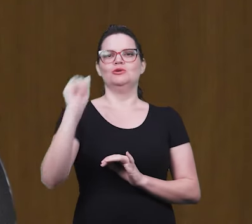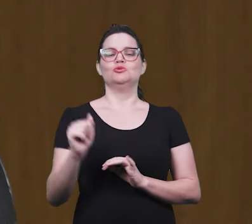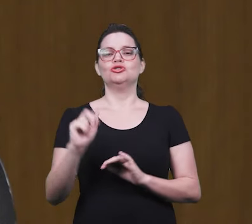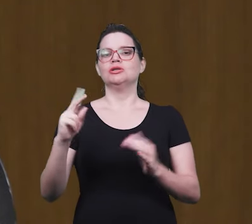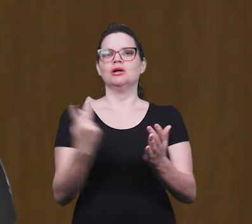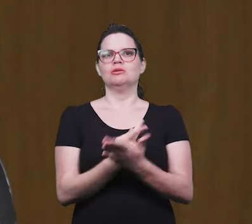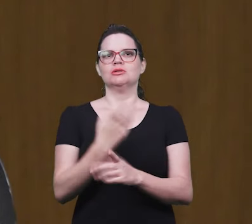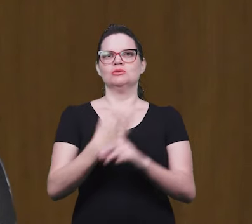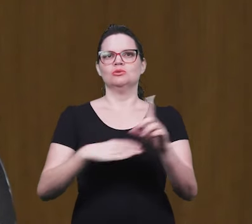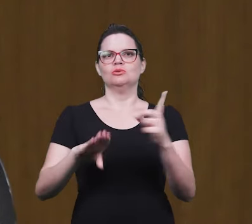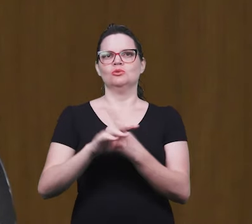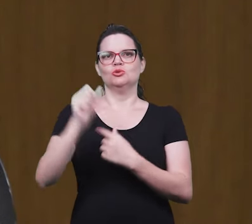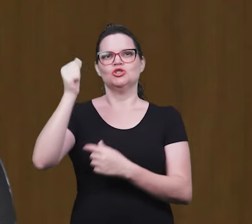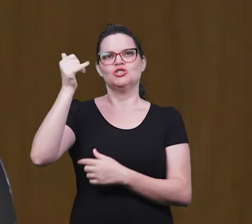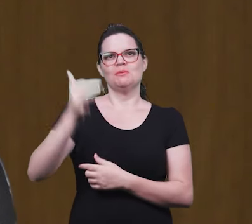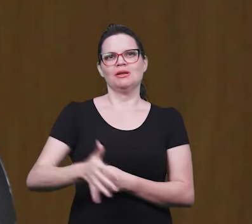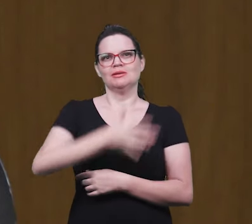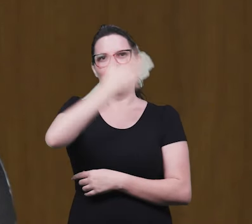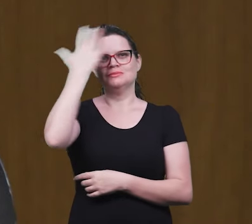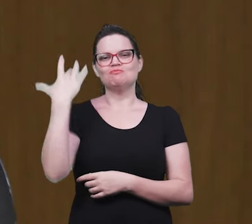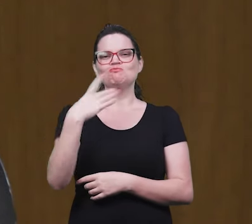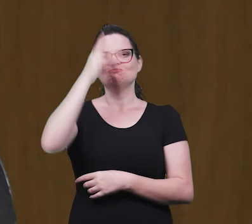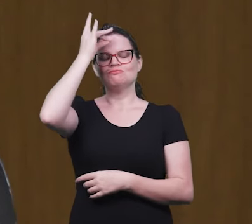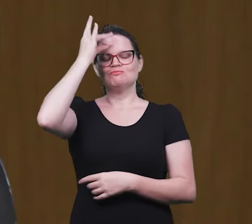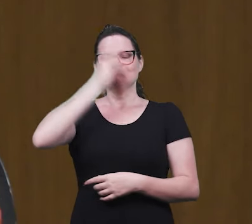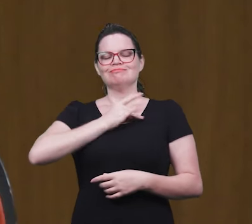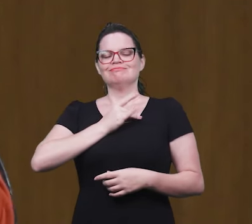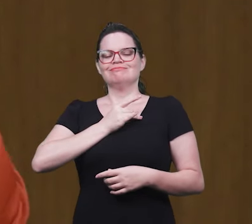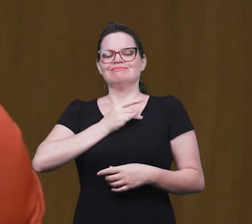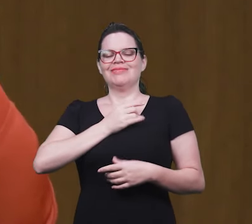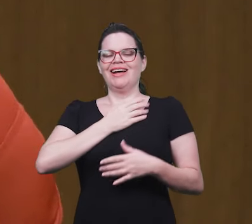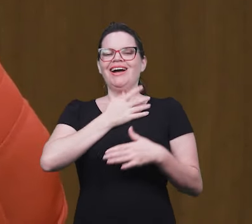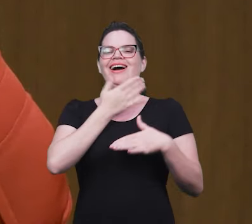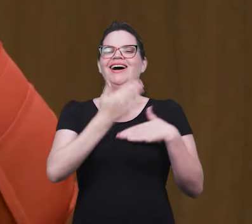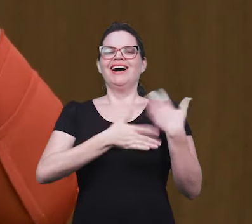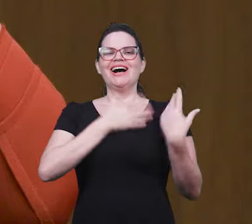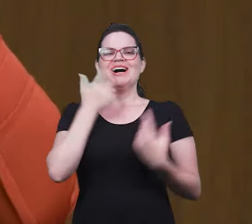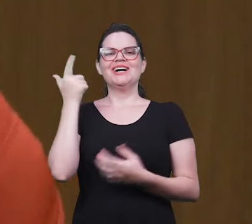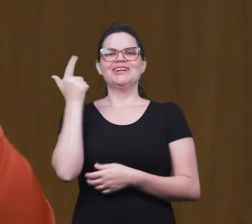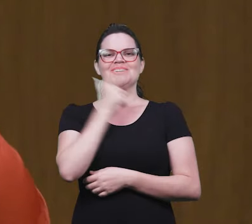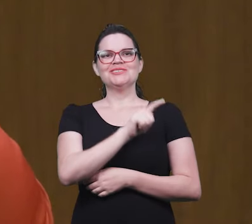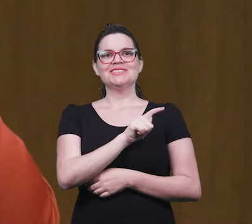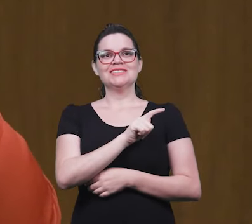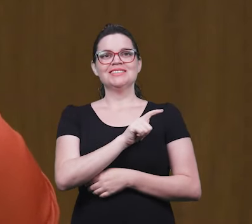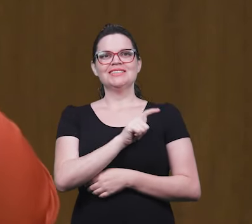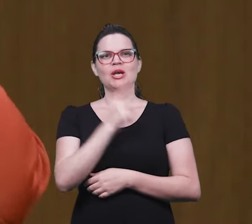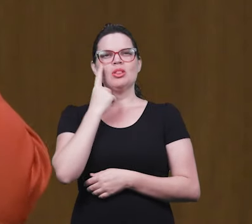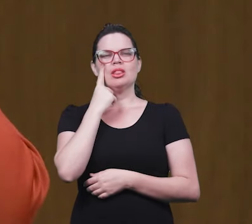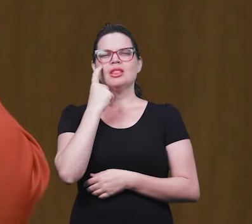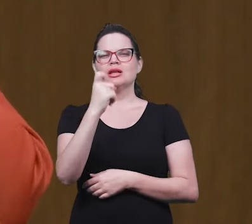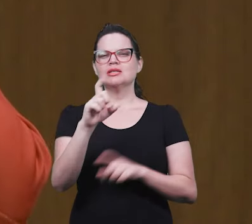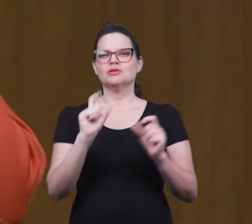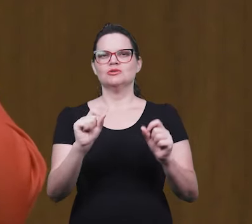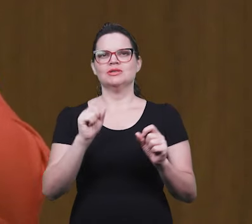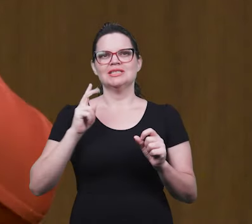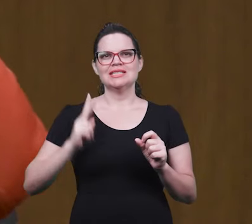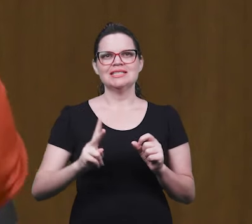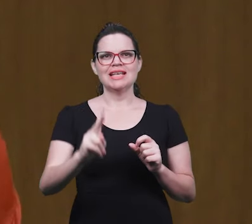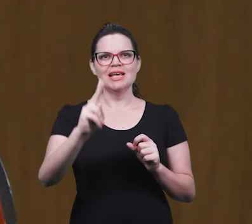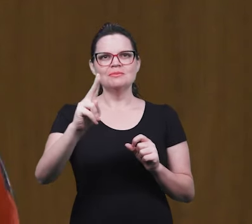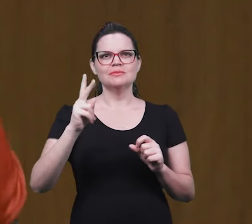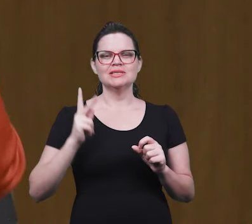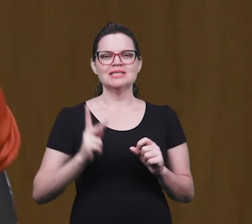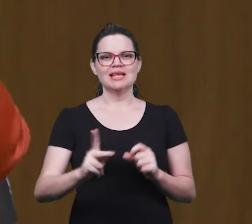fui batizado com o Espírito Santo. E interessante que a visitação, toda vez que eu falo,